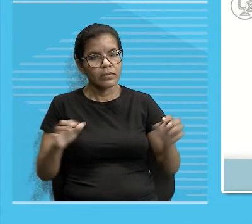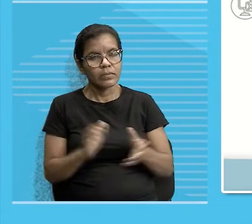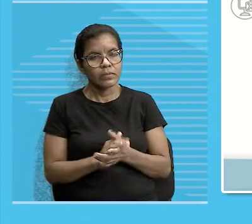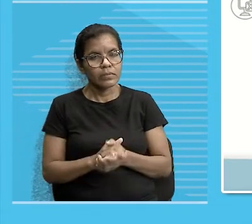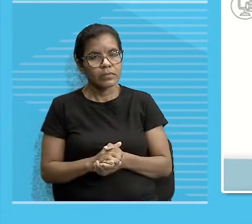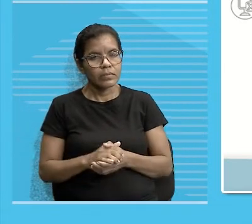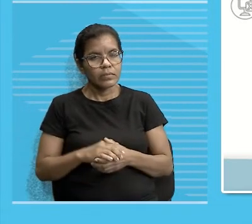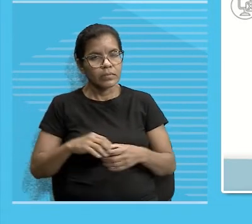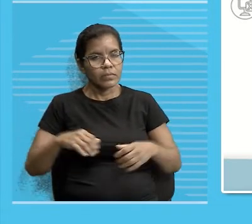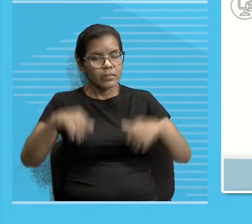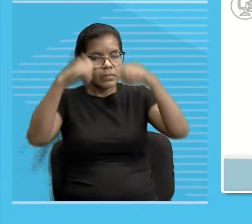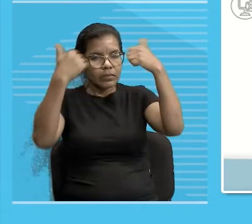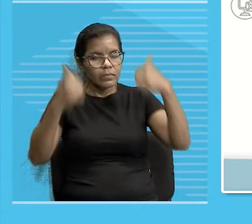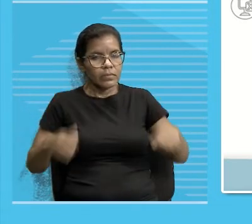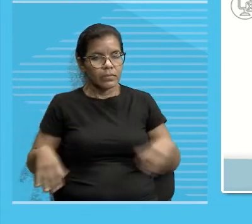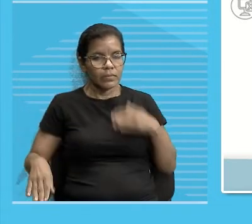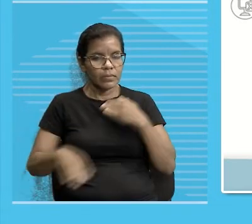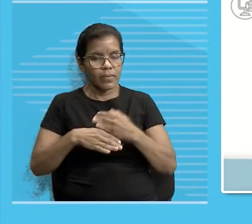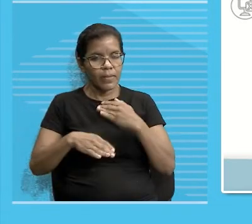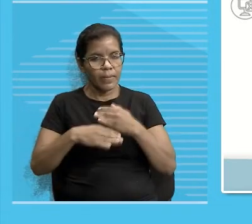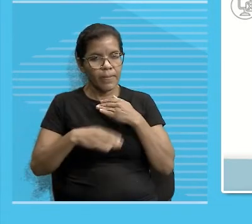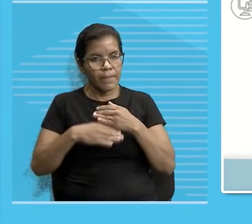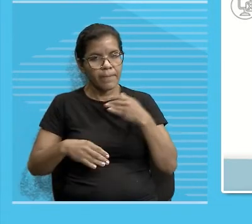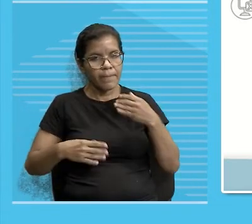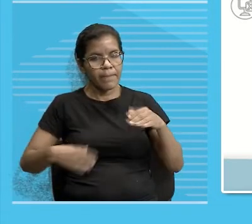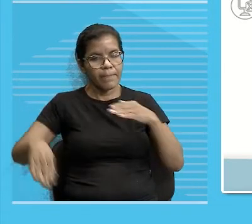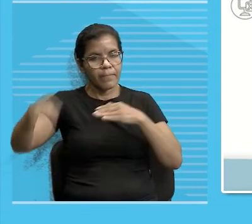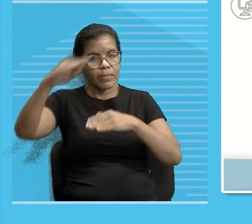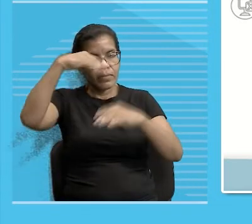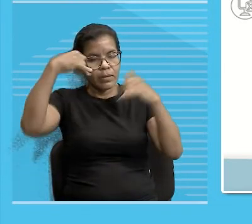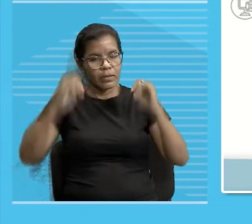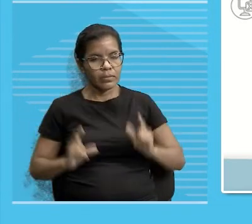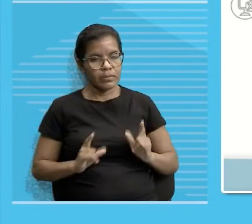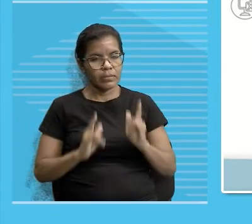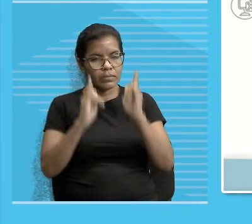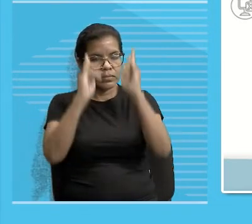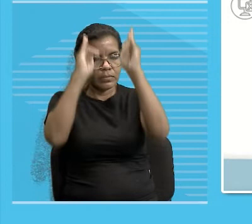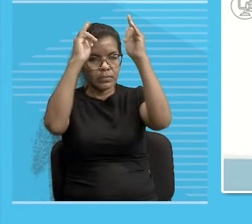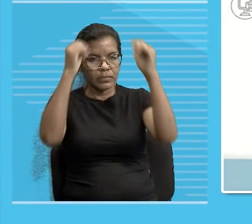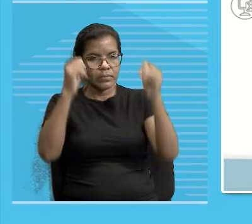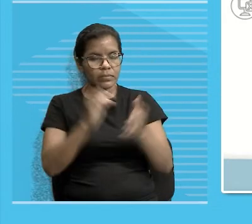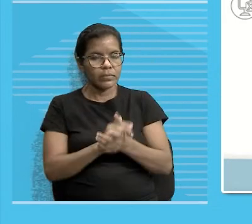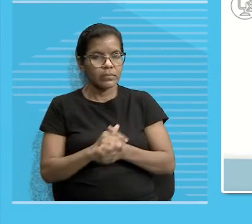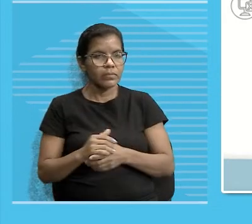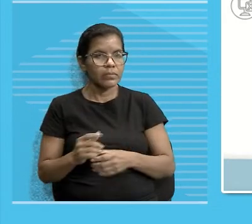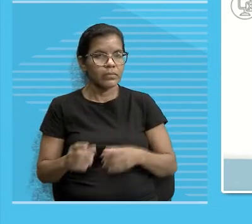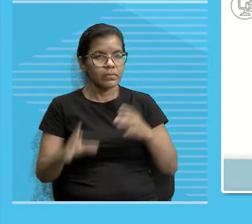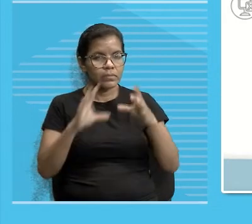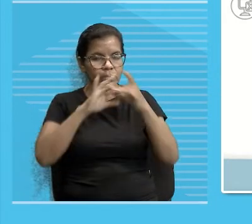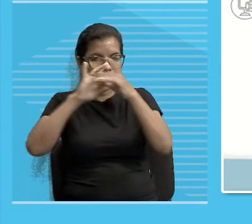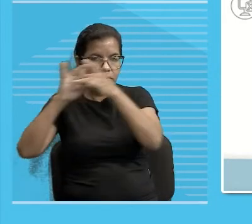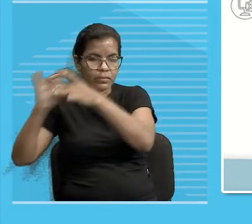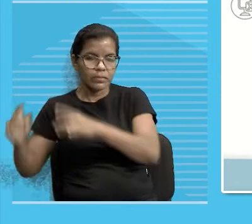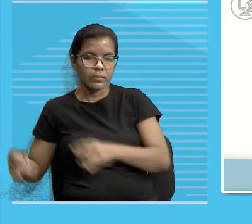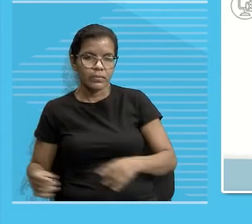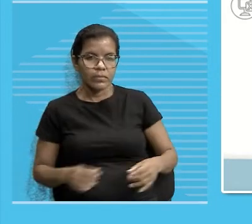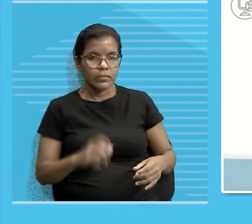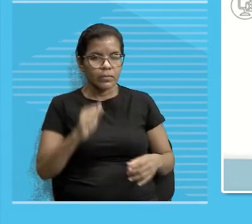nas estátuas para complementar as partes superiores dos edifícios. É isso que a gente colocou, a ligação com a arquitetura, né?